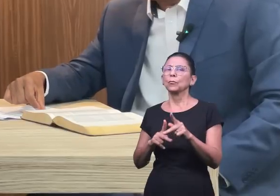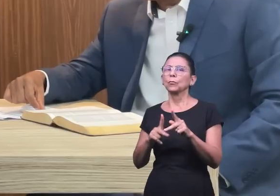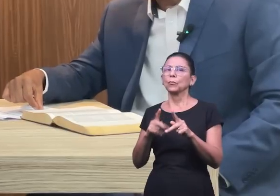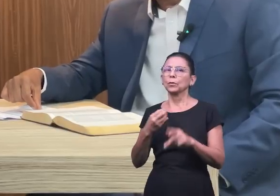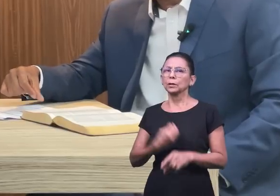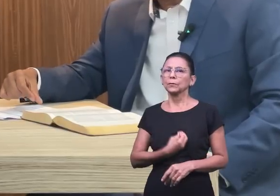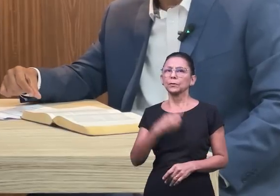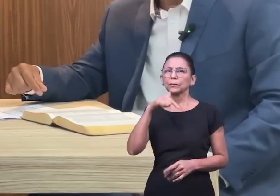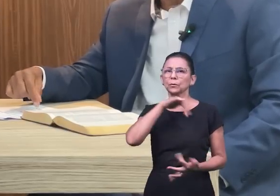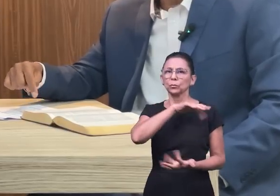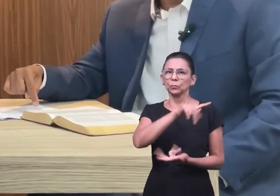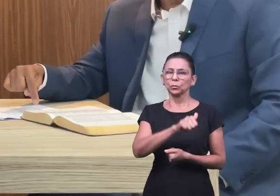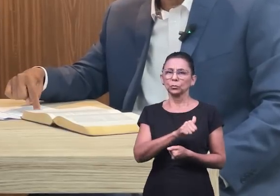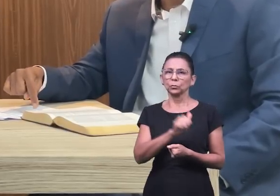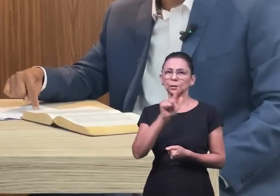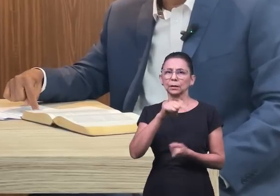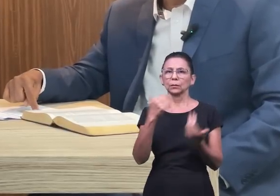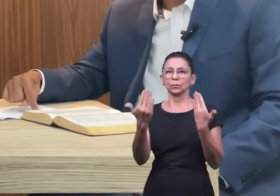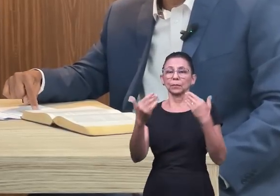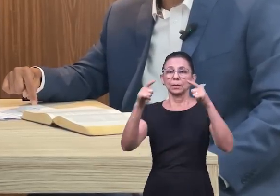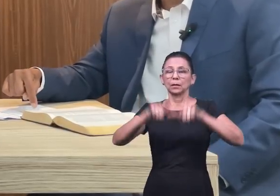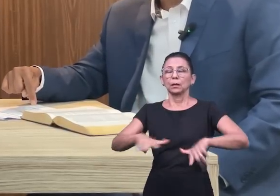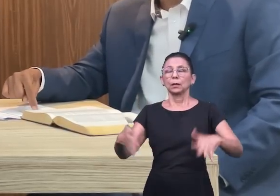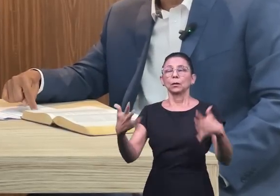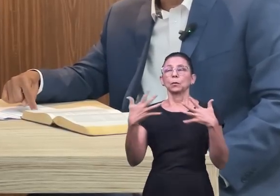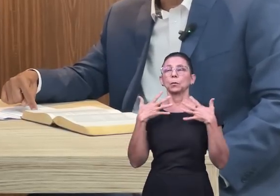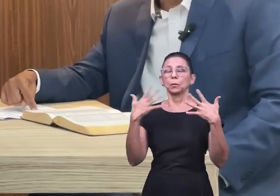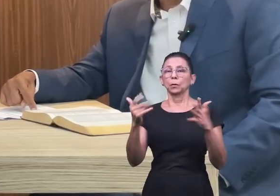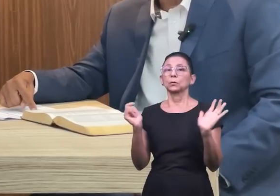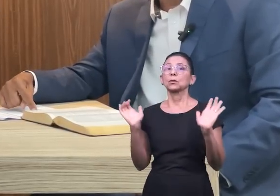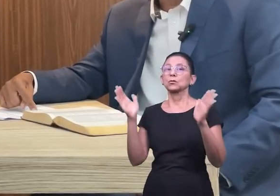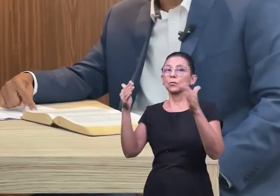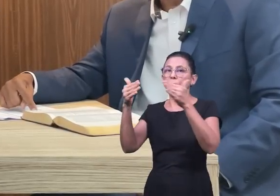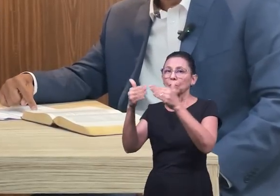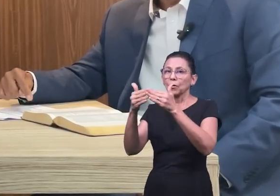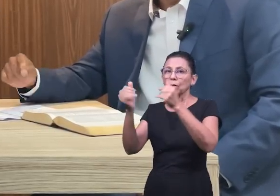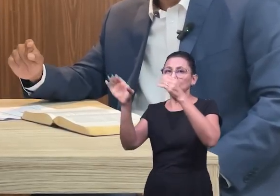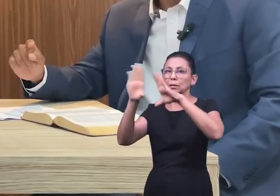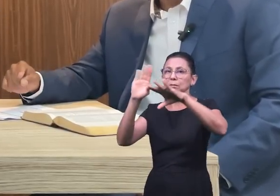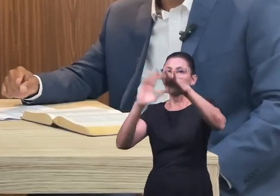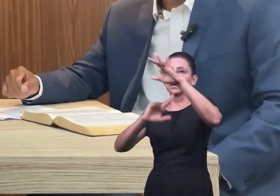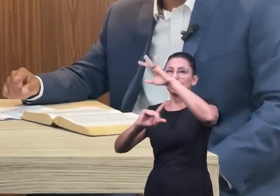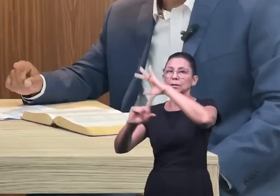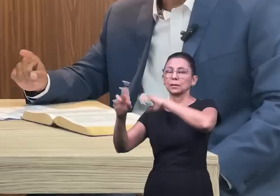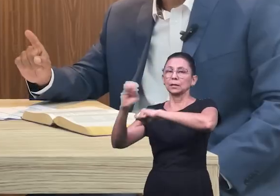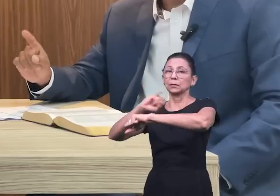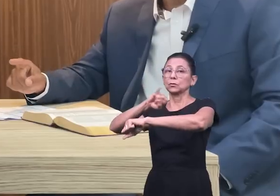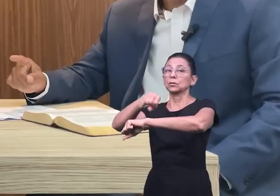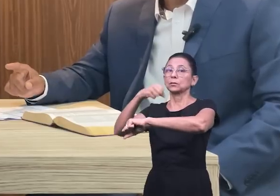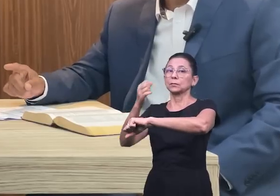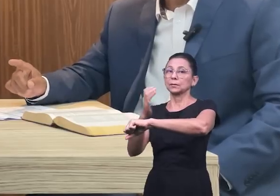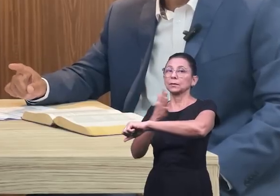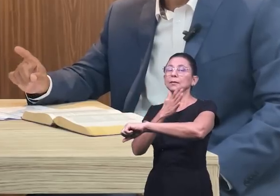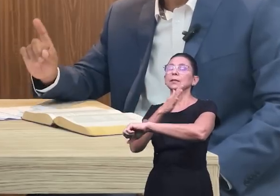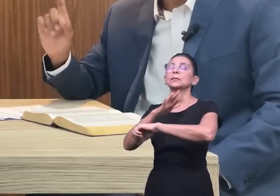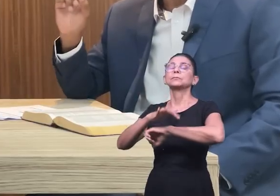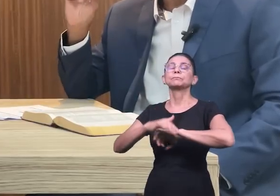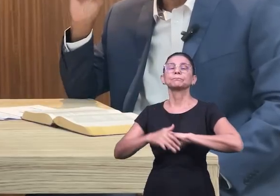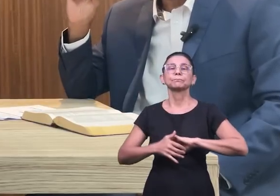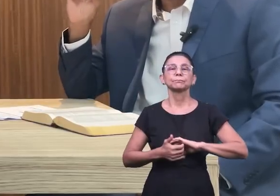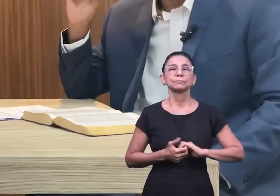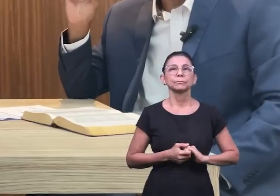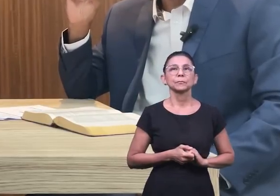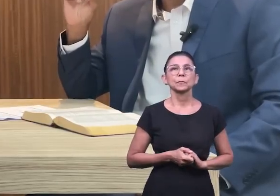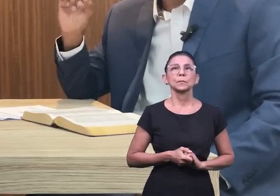deu. Mas nós somos este povo que hoje está subindo do deserto em direção à terra prometida, que